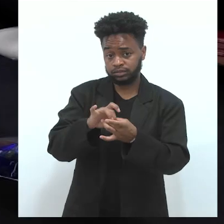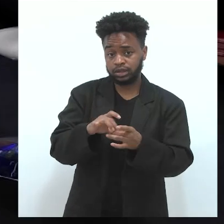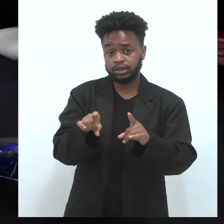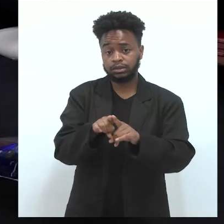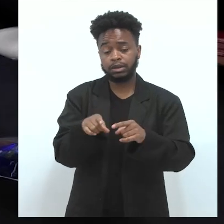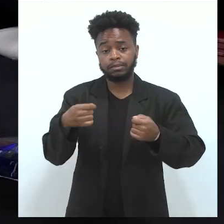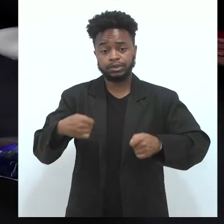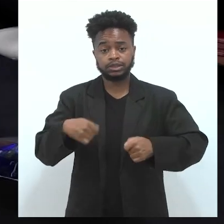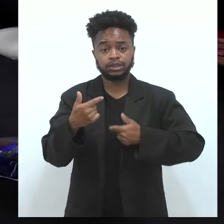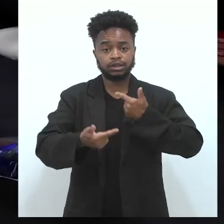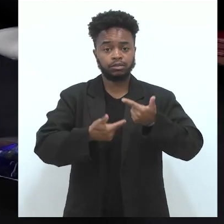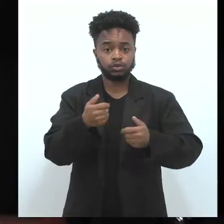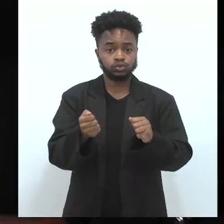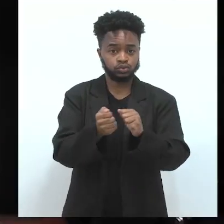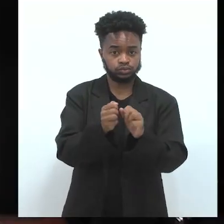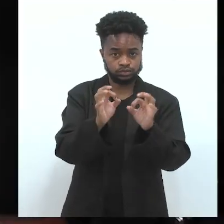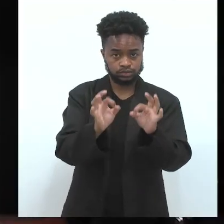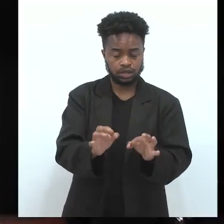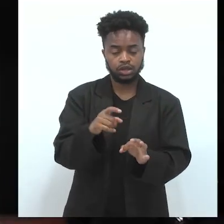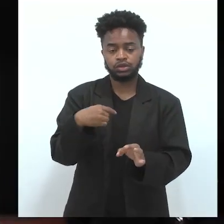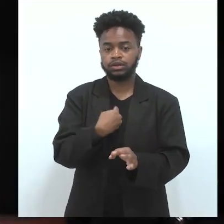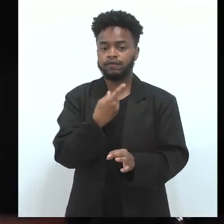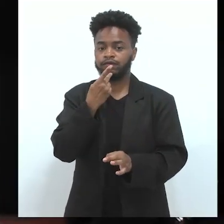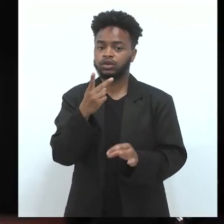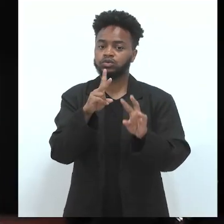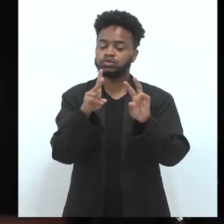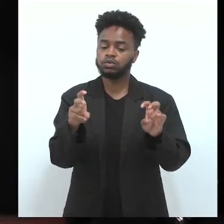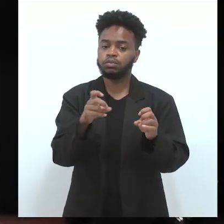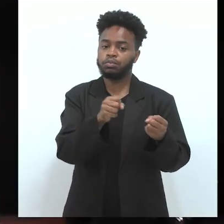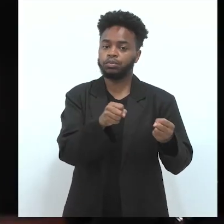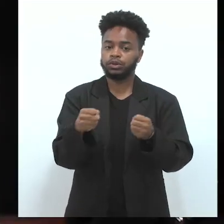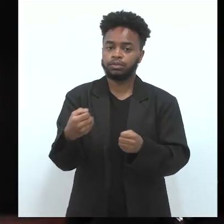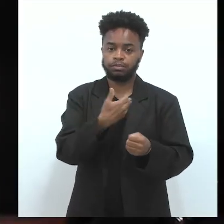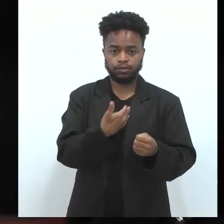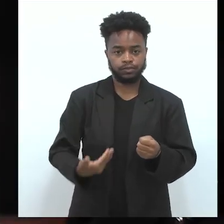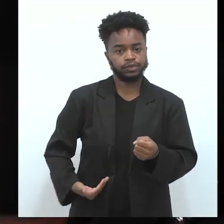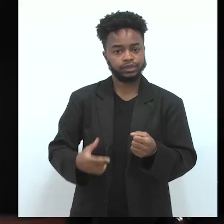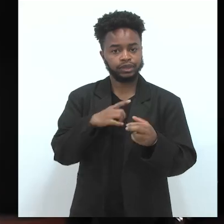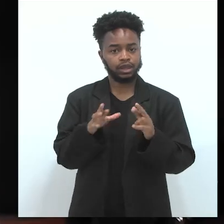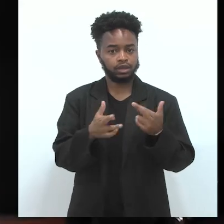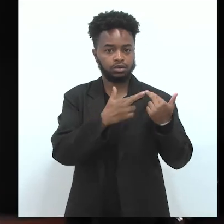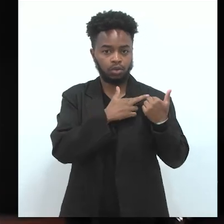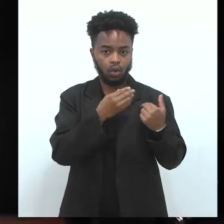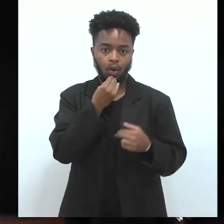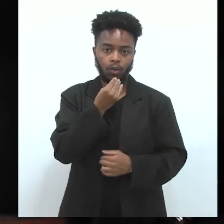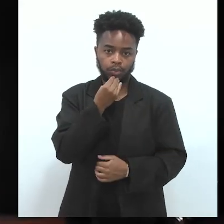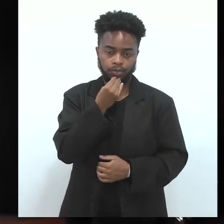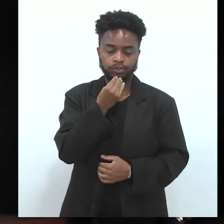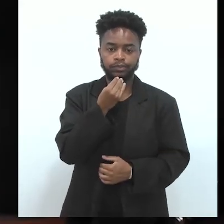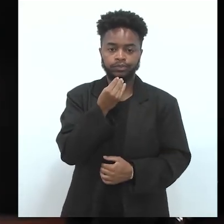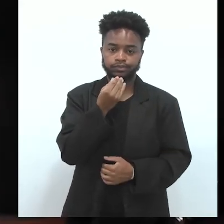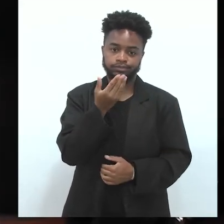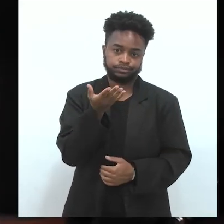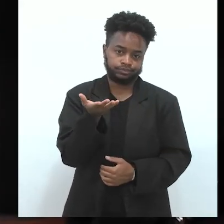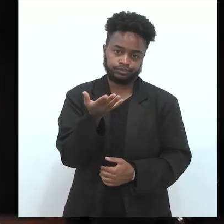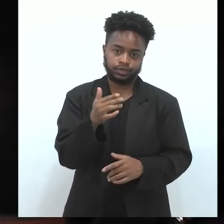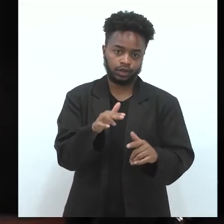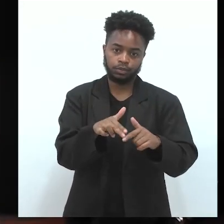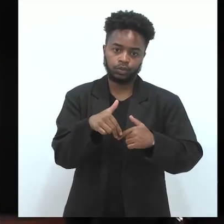interligado, também é preciso um trabalho em conjunto, né? A gente fala muito aí do poder público, obviamente, né? Eles têm essa responsabilidade por